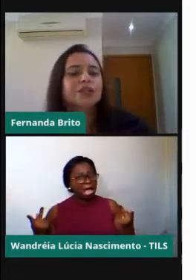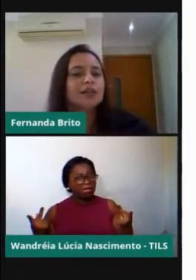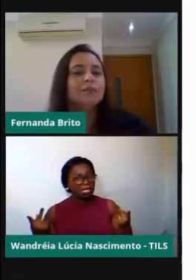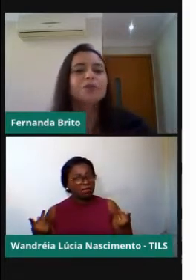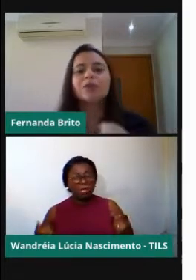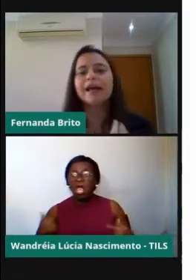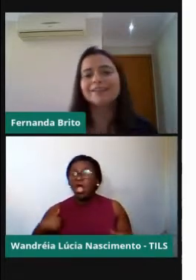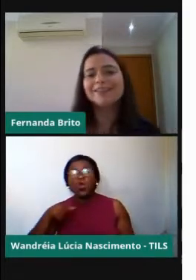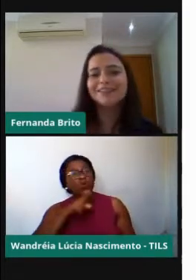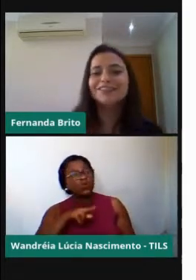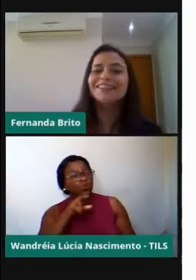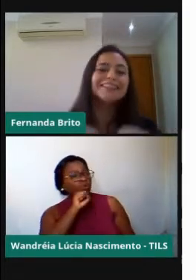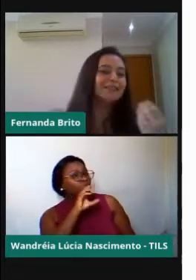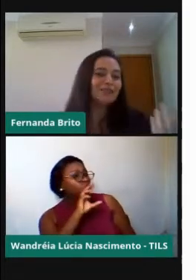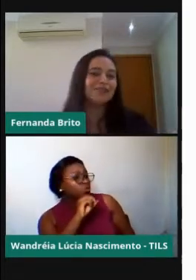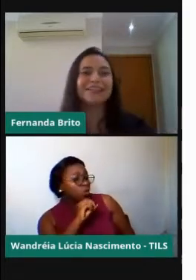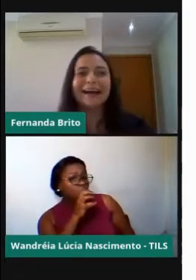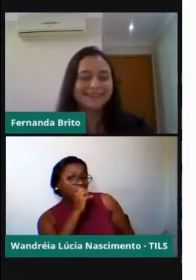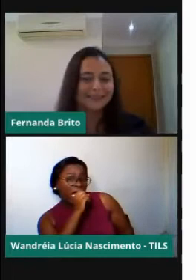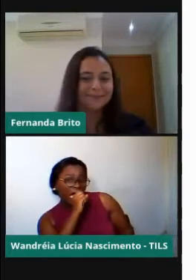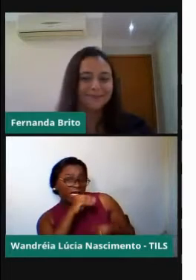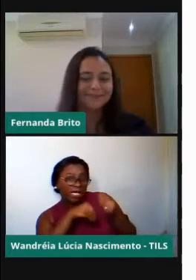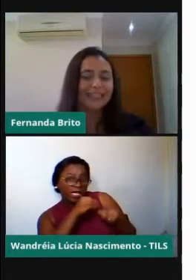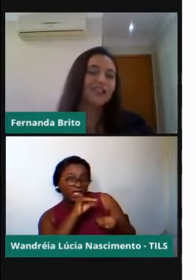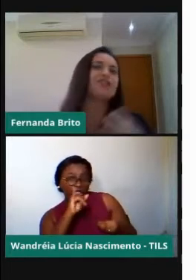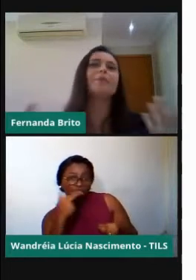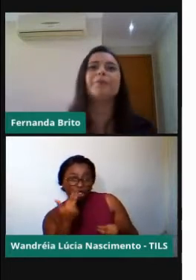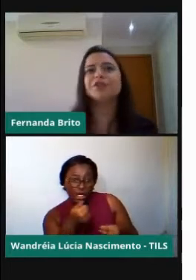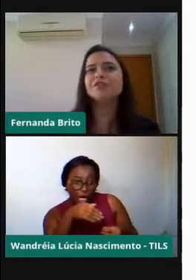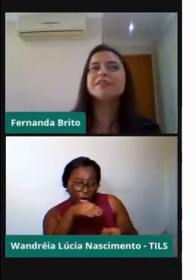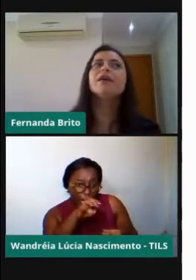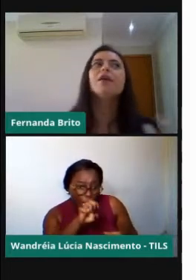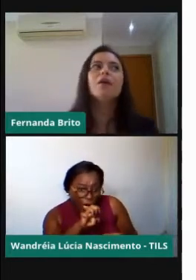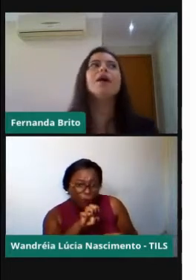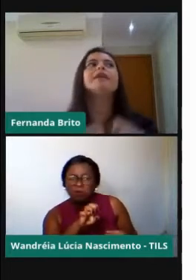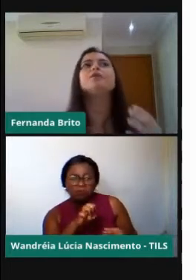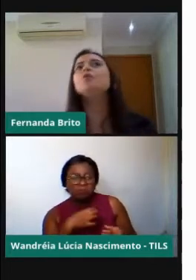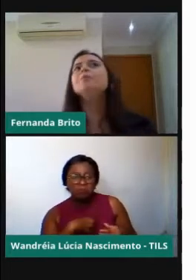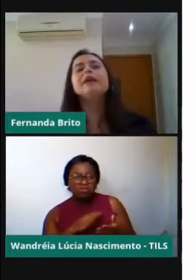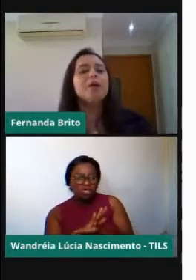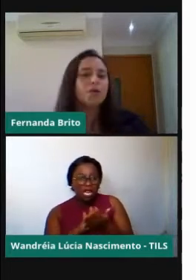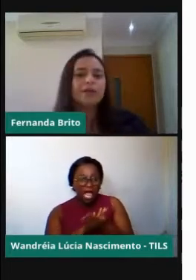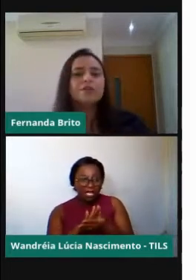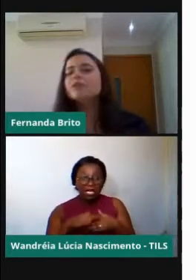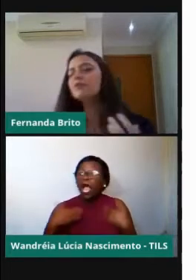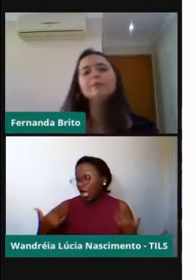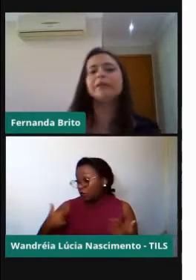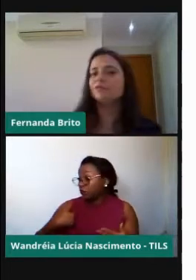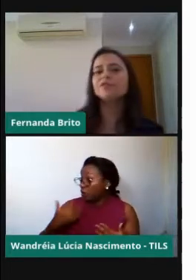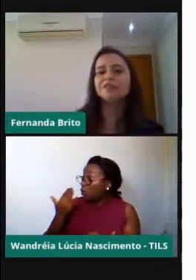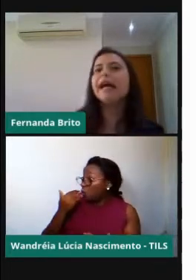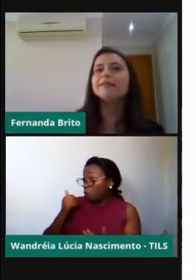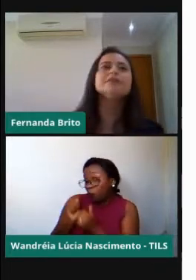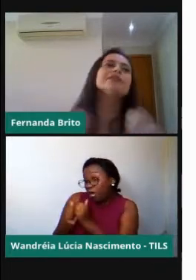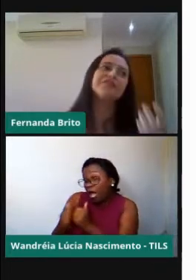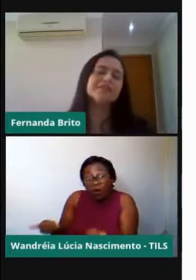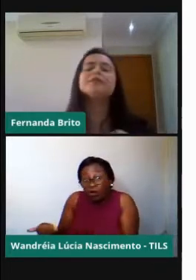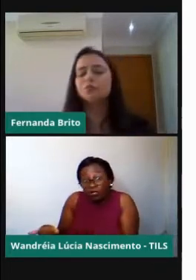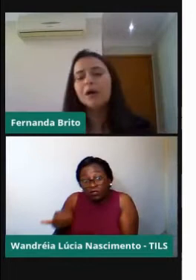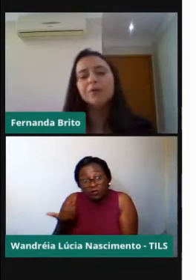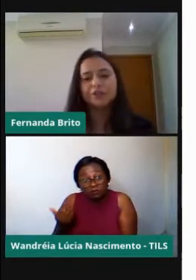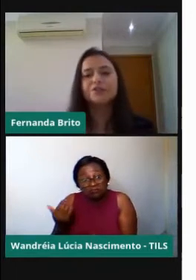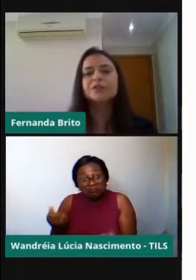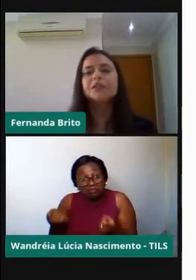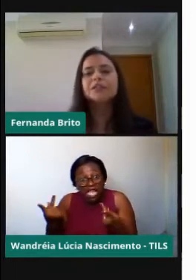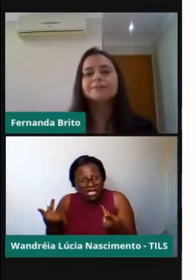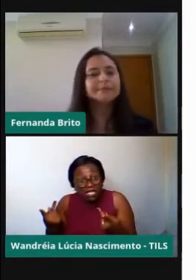suco de inhame com laranja e não tive nada. E a gente também pode dizer, olha, eu comi arroz e eu também não tive nada, então deve ter